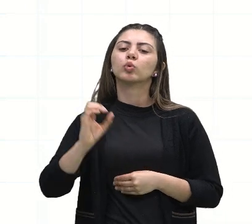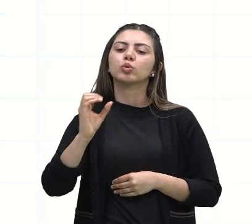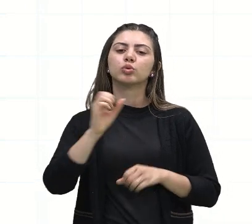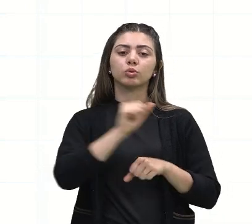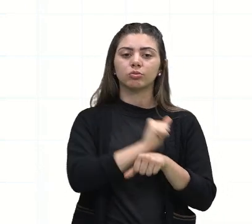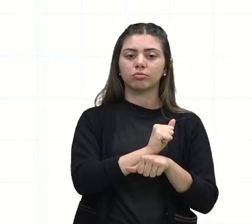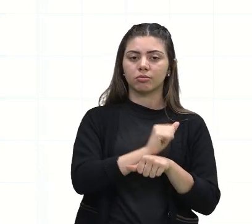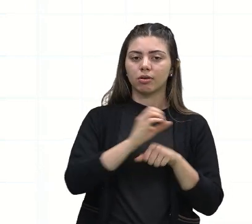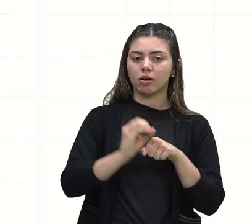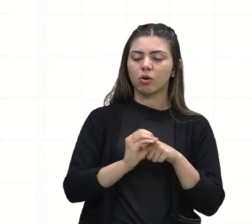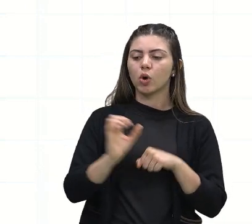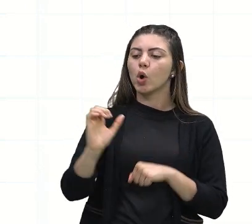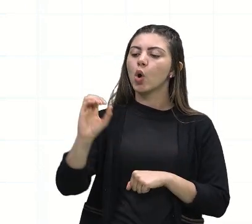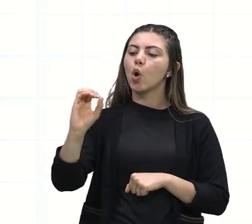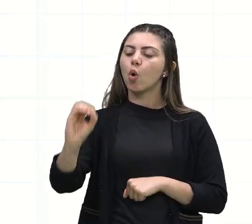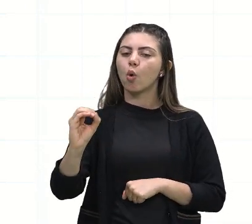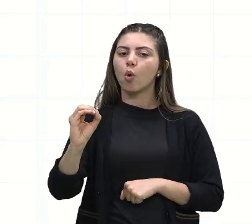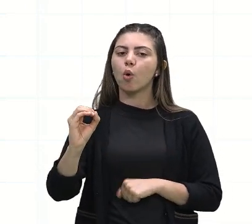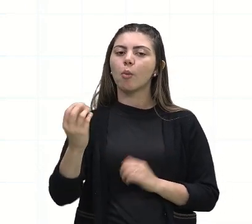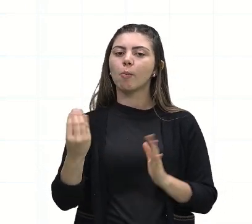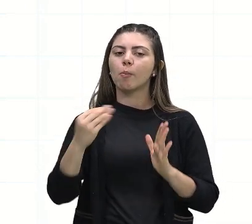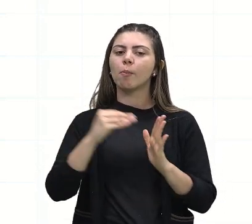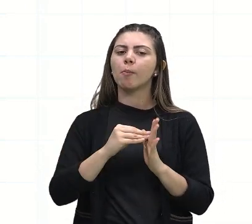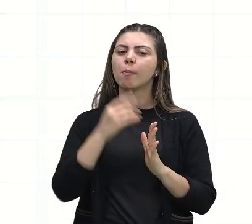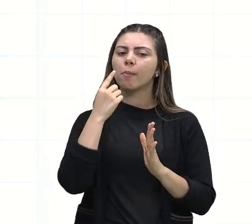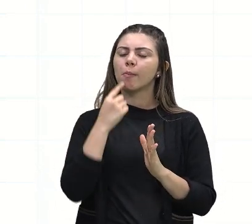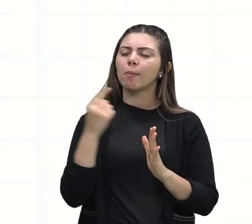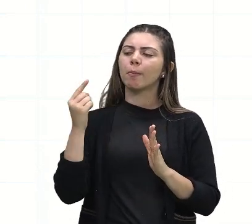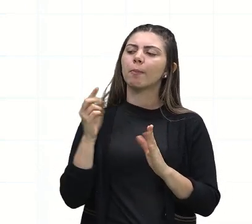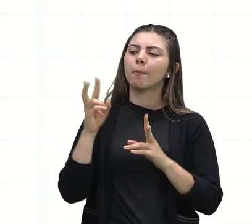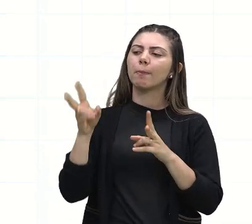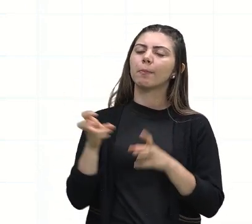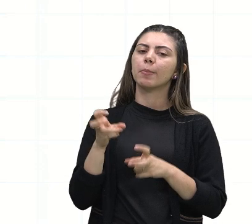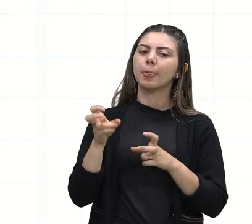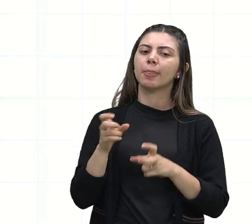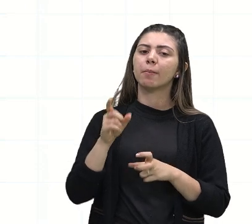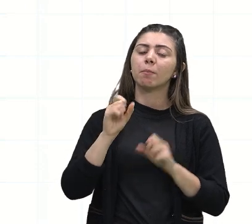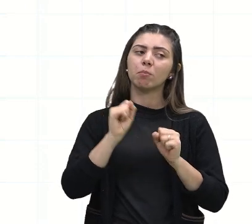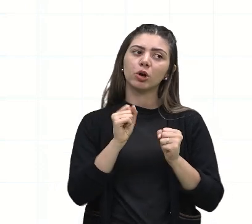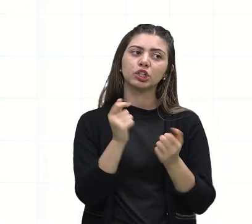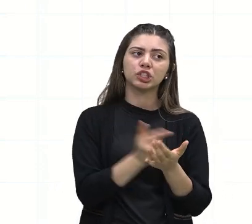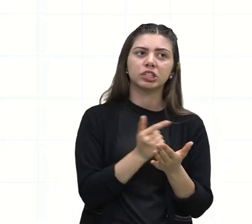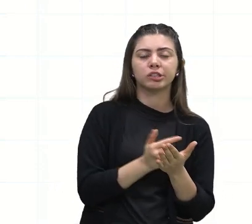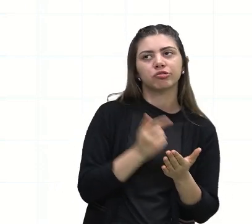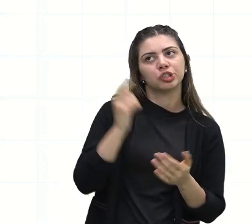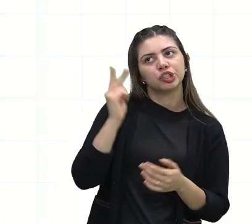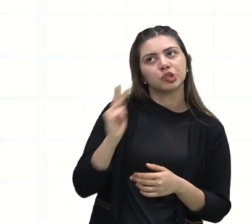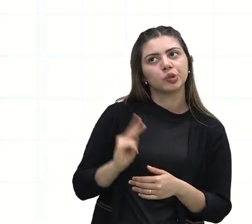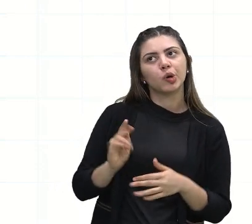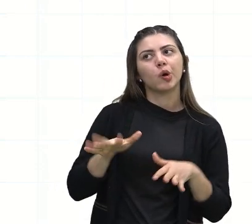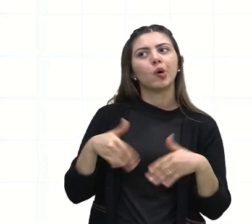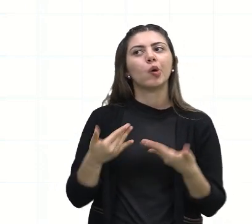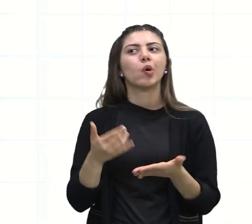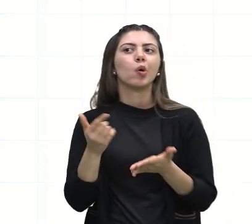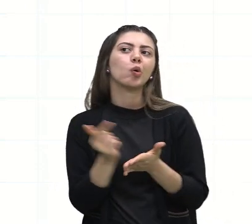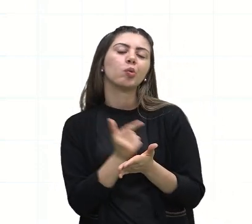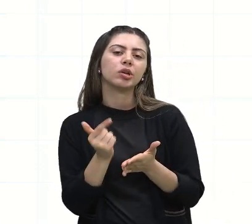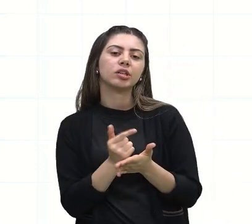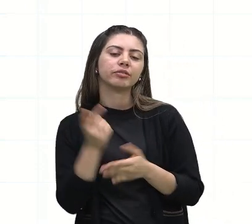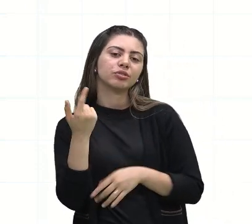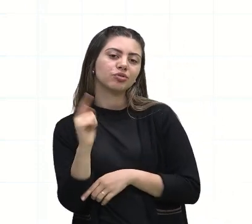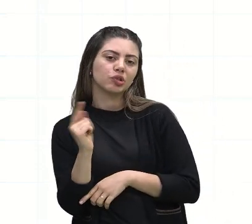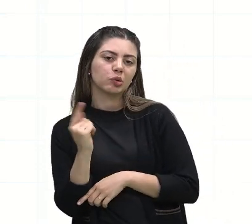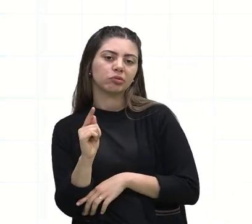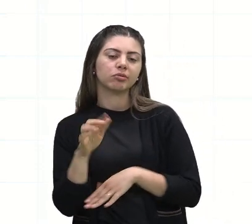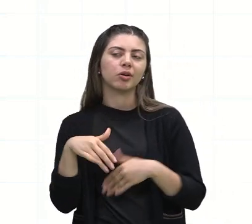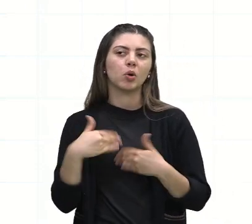o, a gente vai perceber que esse livro, ele pode ser o livro de história, o livro de geografia,